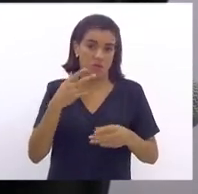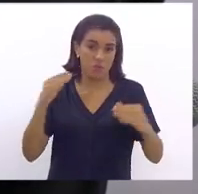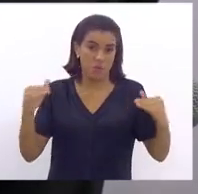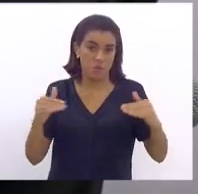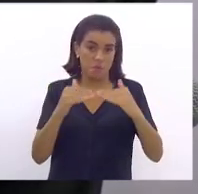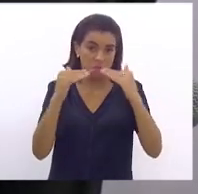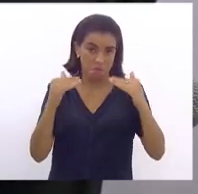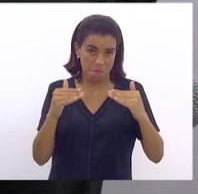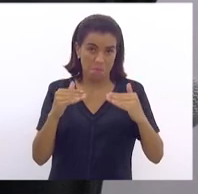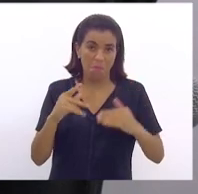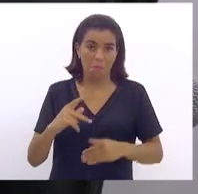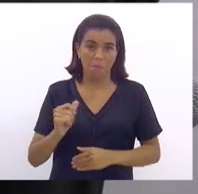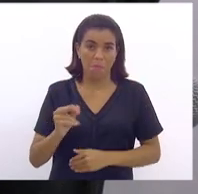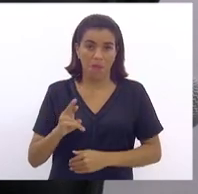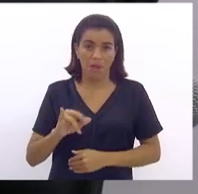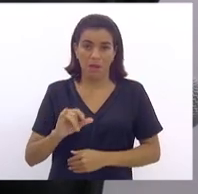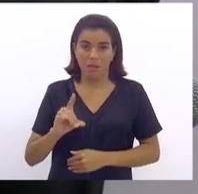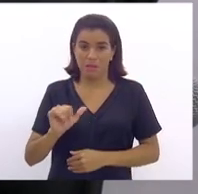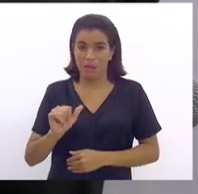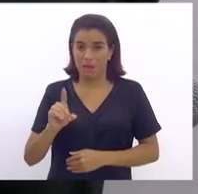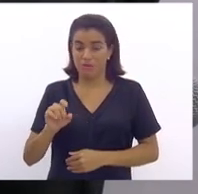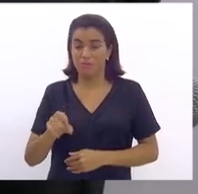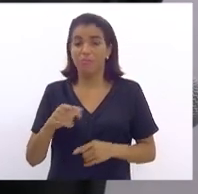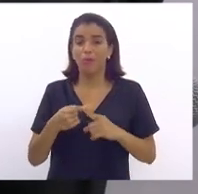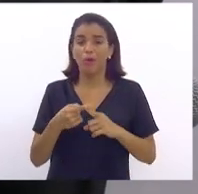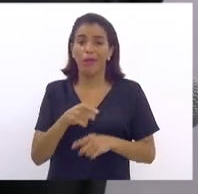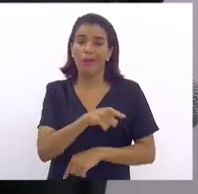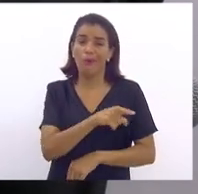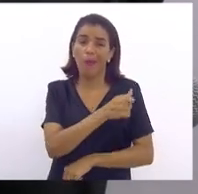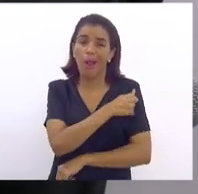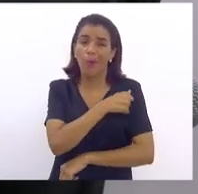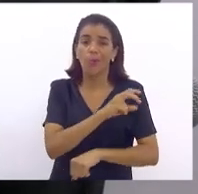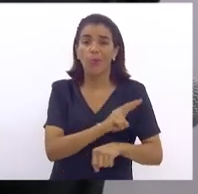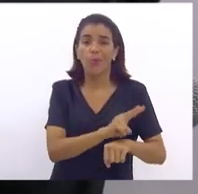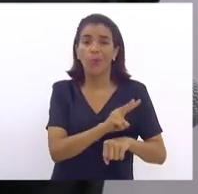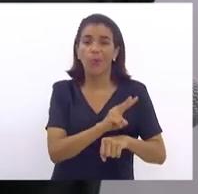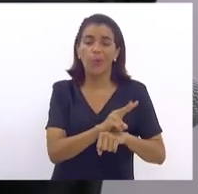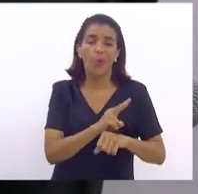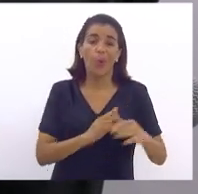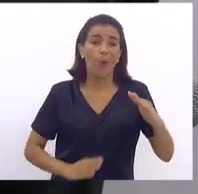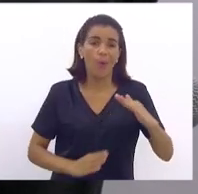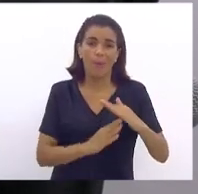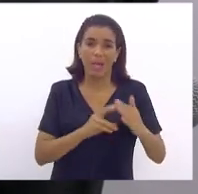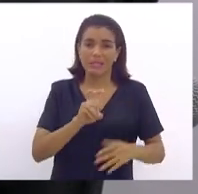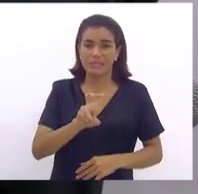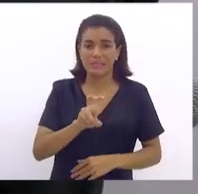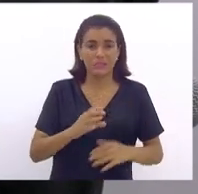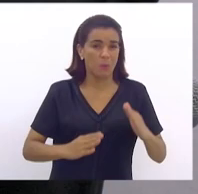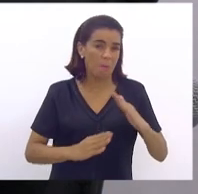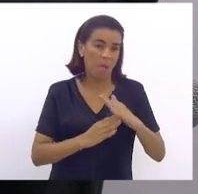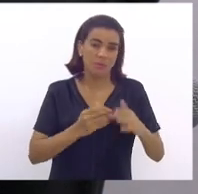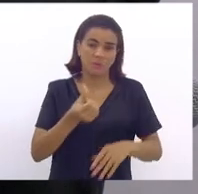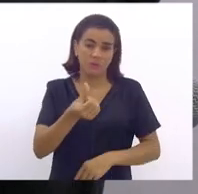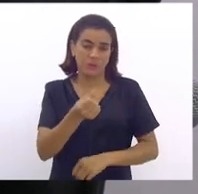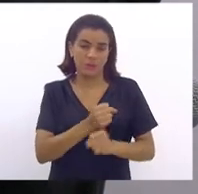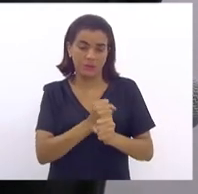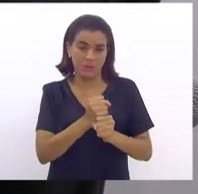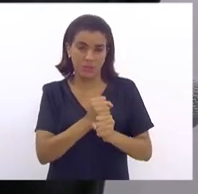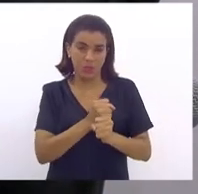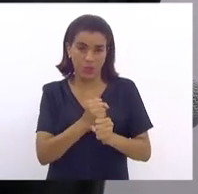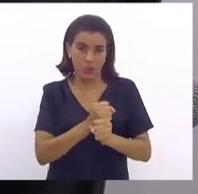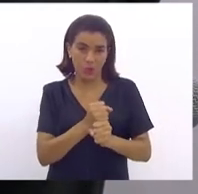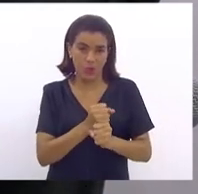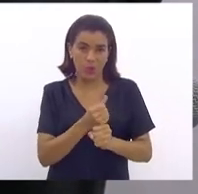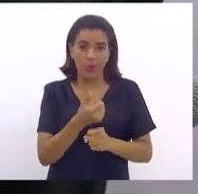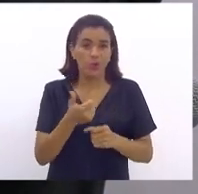Há quem diga também que o aluno que está ali temporariamente, no máximo 5 anos, 6 anos, não teria o mesmo peso